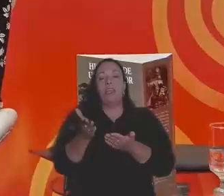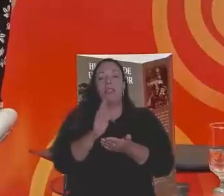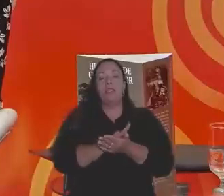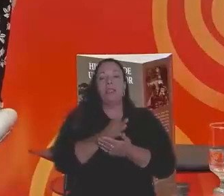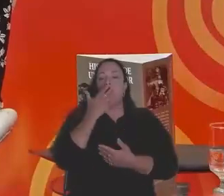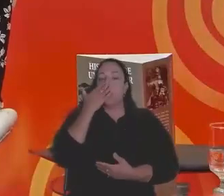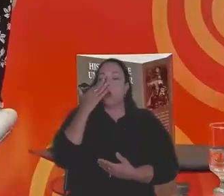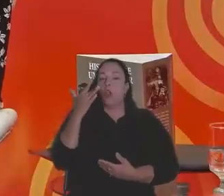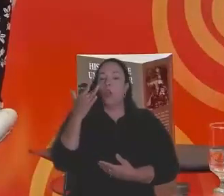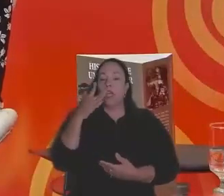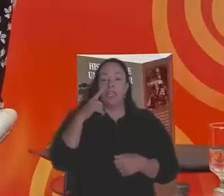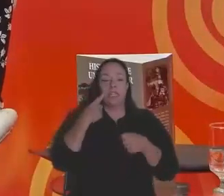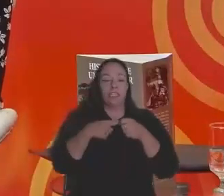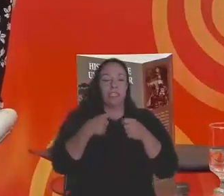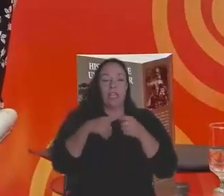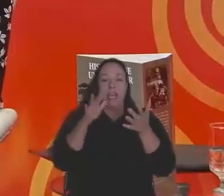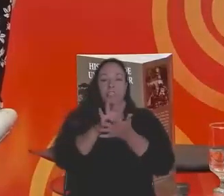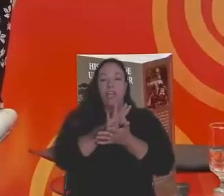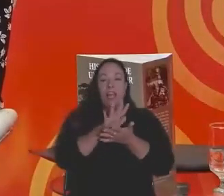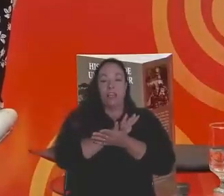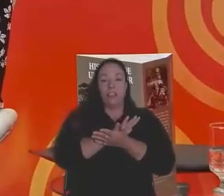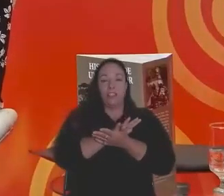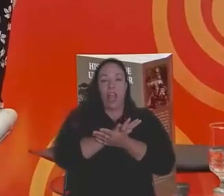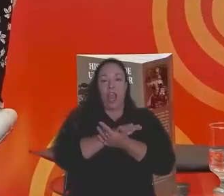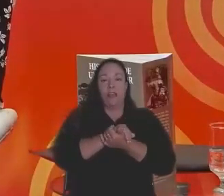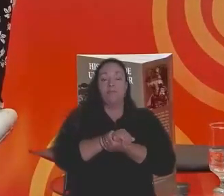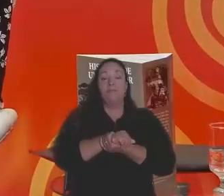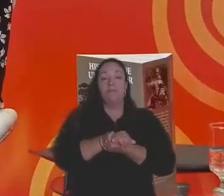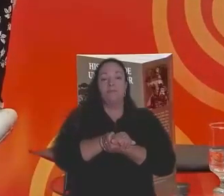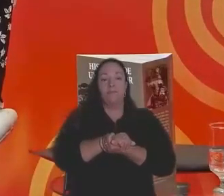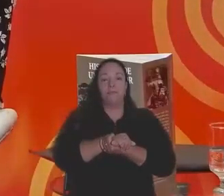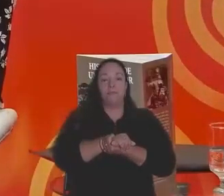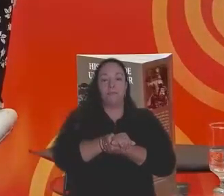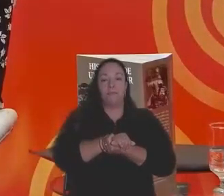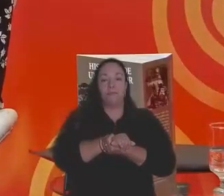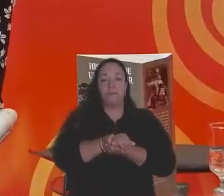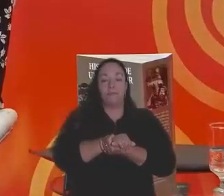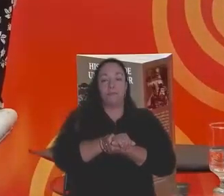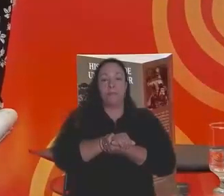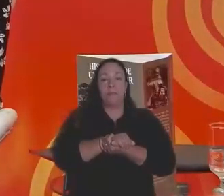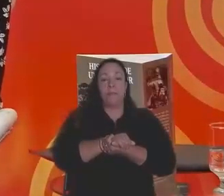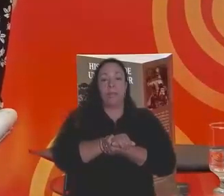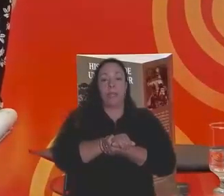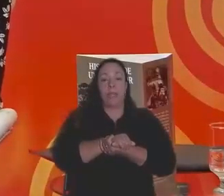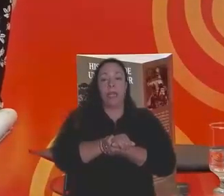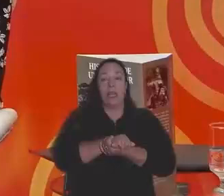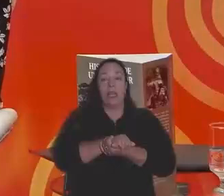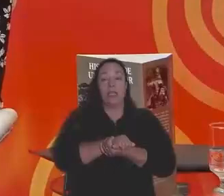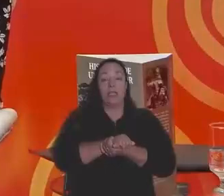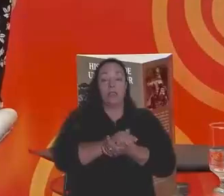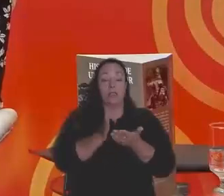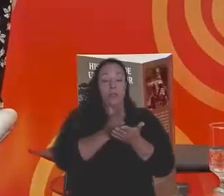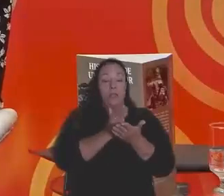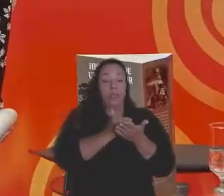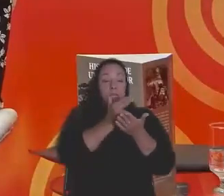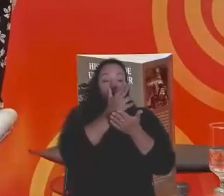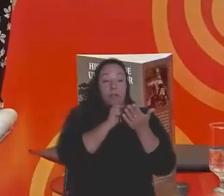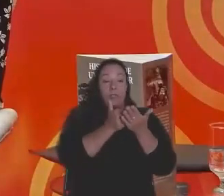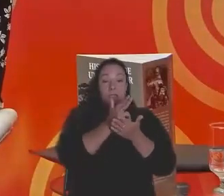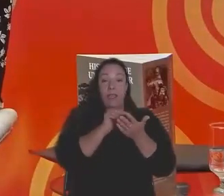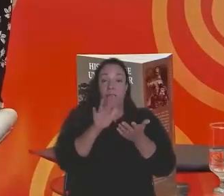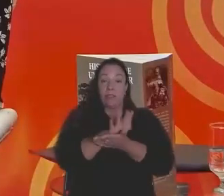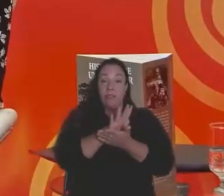Colorindo Araxá, do Guia Ilustrado Araxá e do Guia Ilustrado Araxá para crianças.